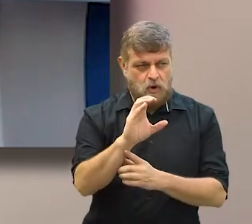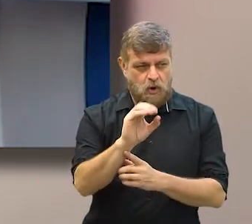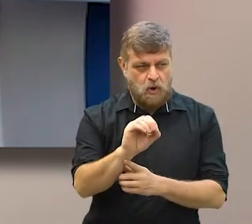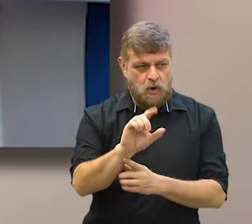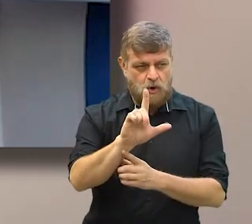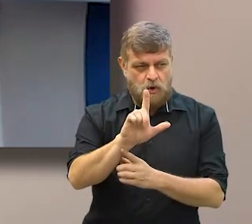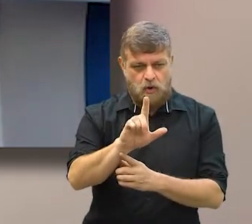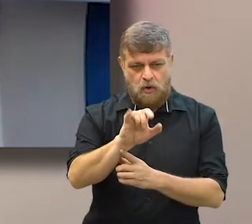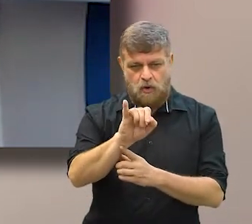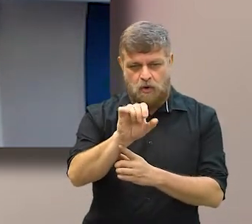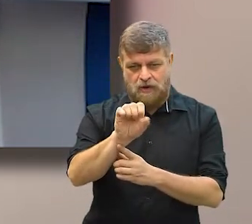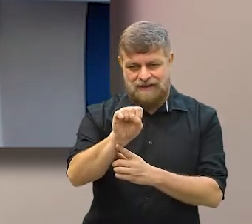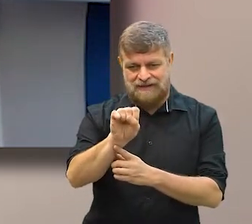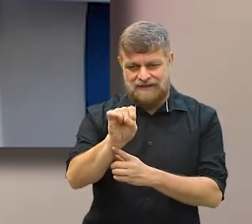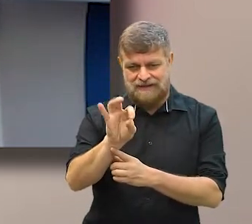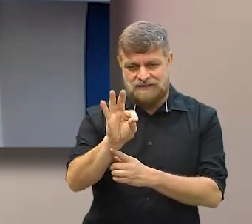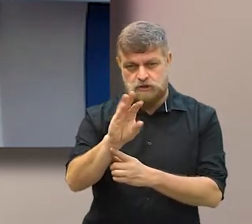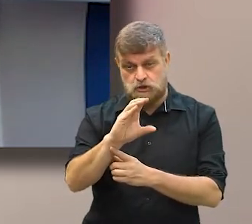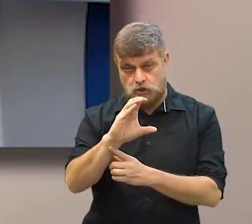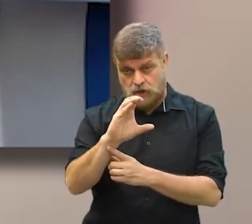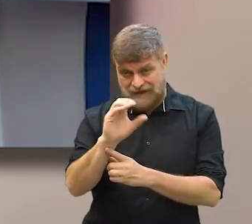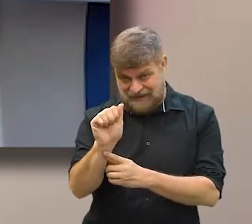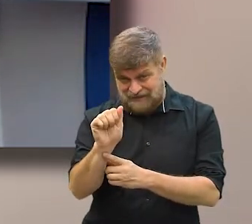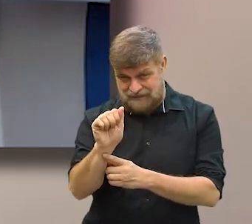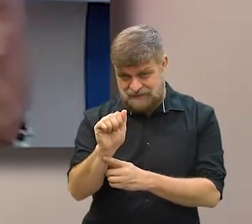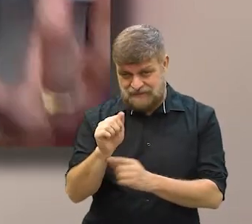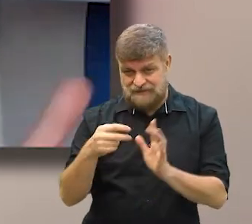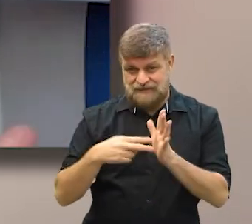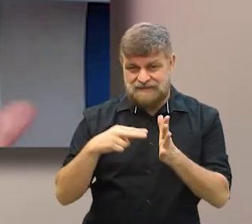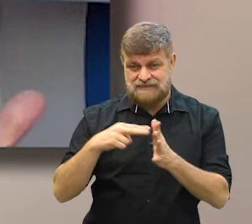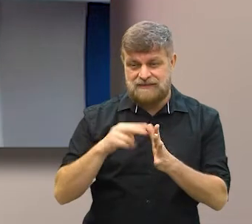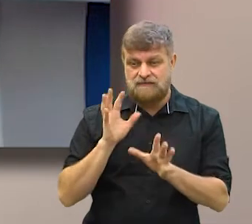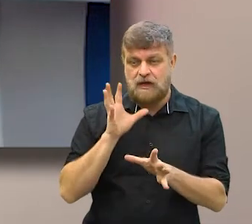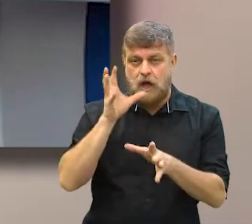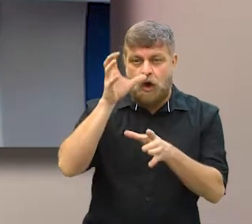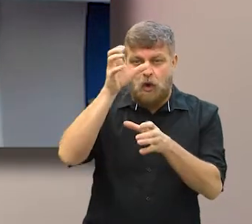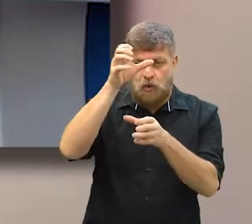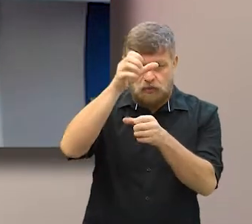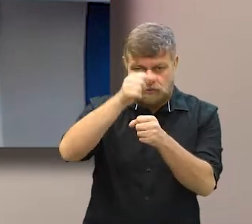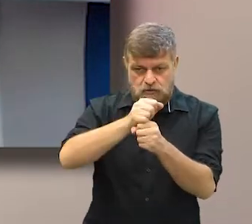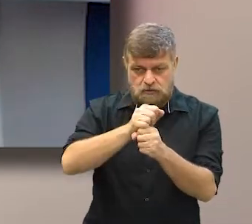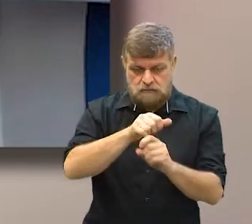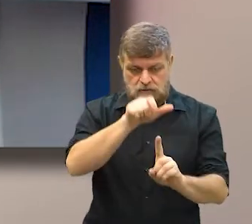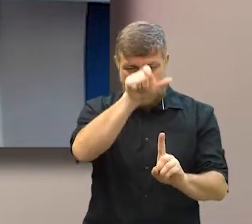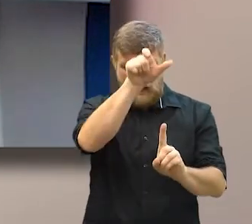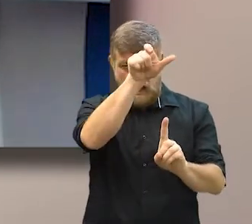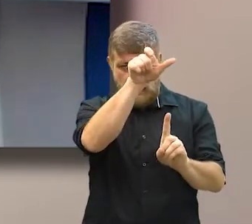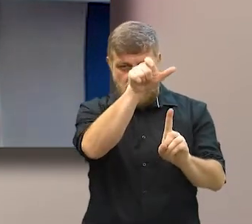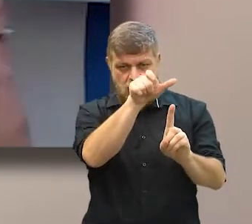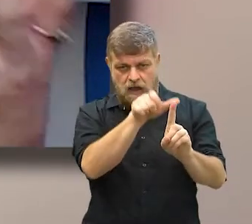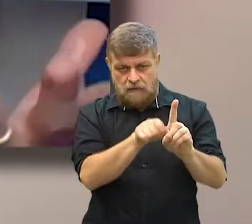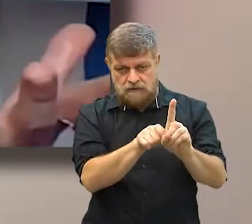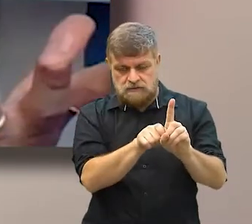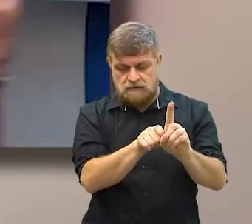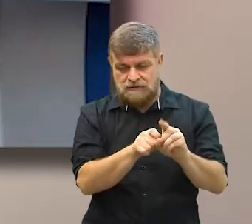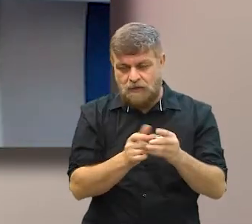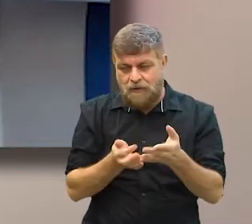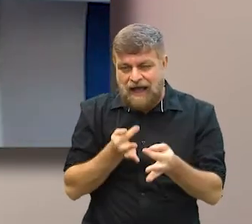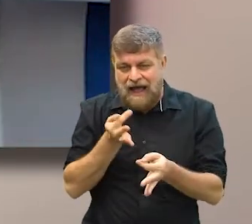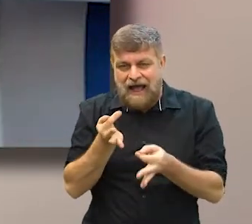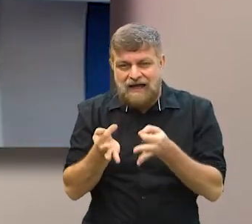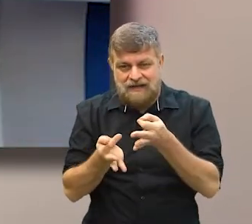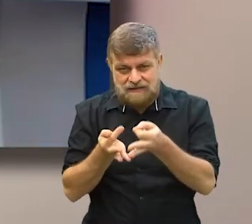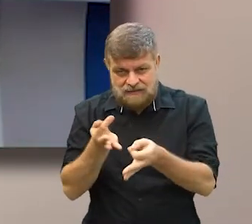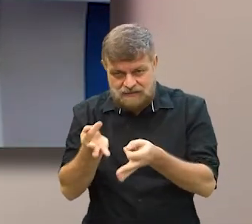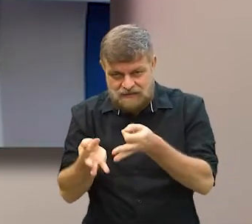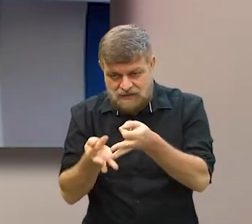ele vem de holos, que quer dizer o todo. Ou seja, a terapia holística, ela